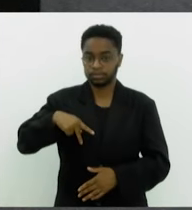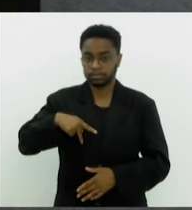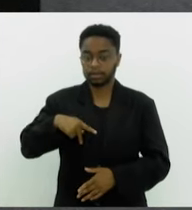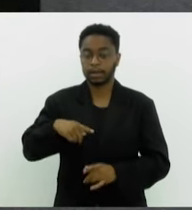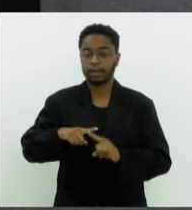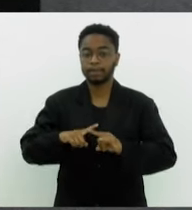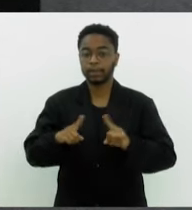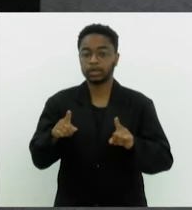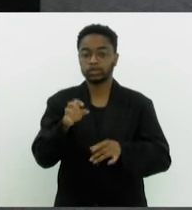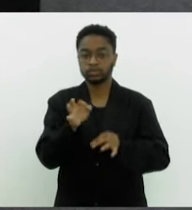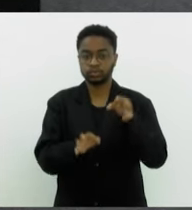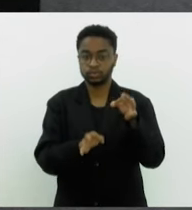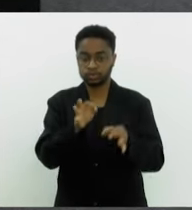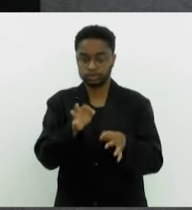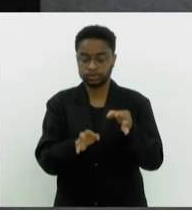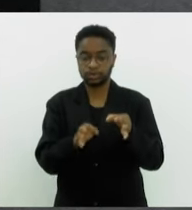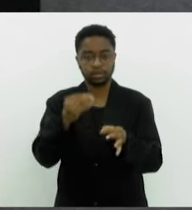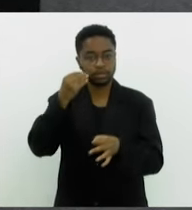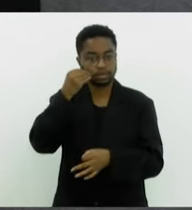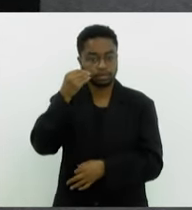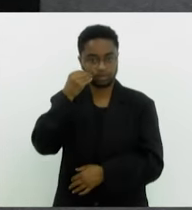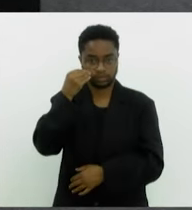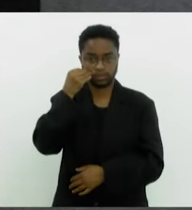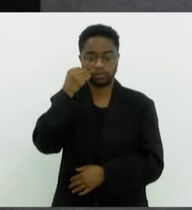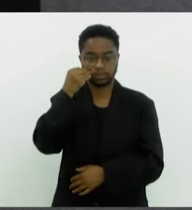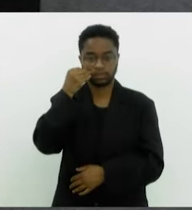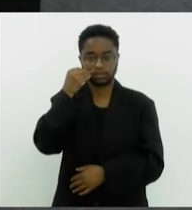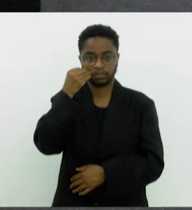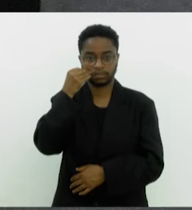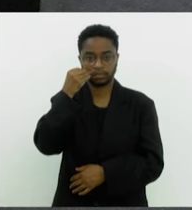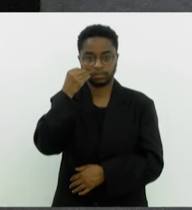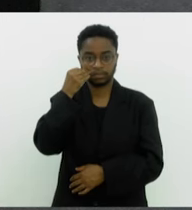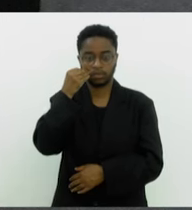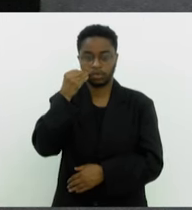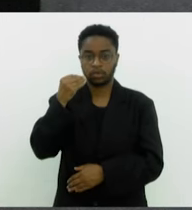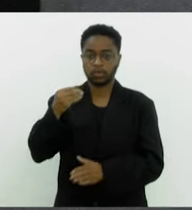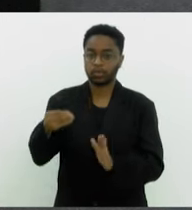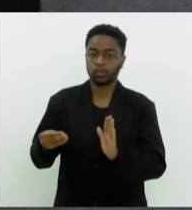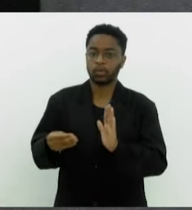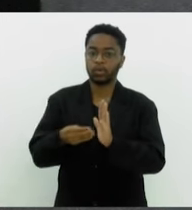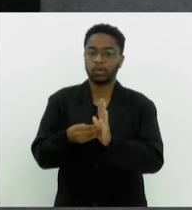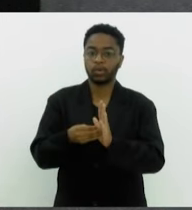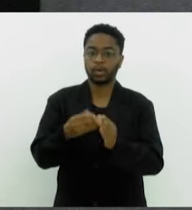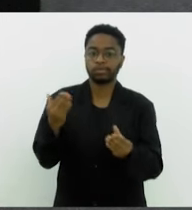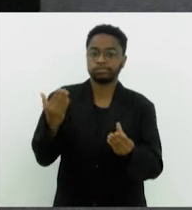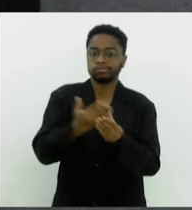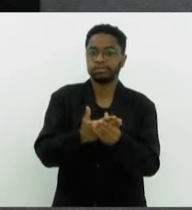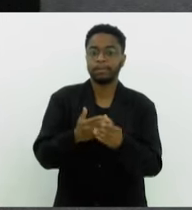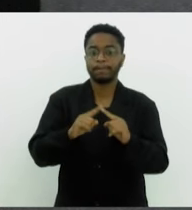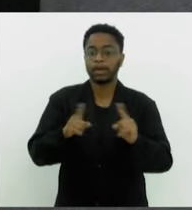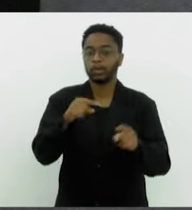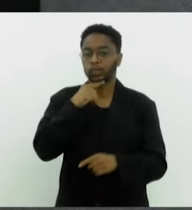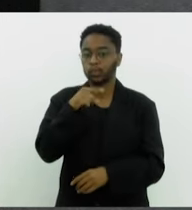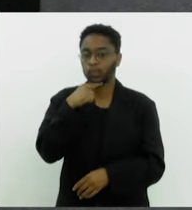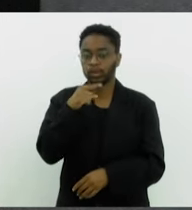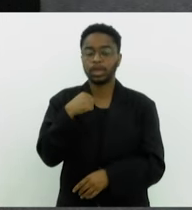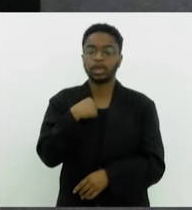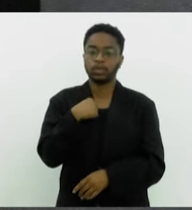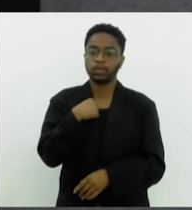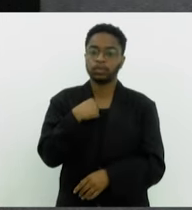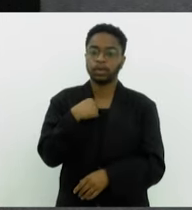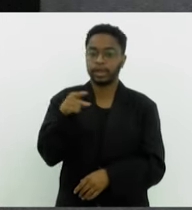justiça, deputado Luiz Paulo, tentou intimar a empresa e não conseguiu. E ele fala isso nos